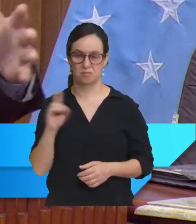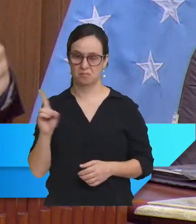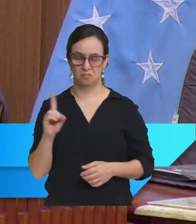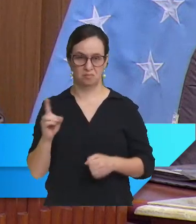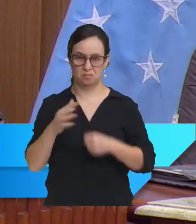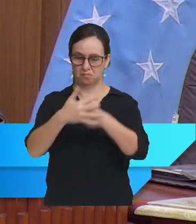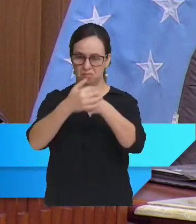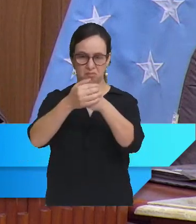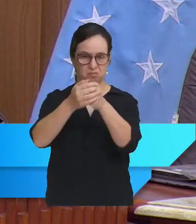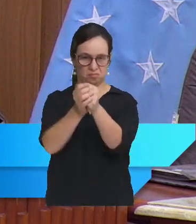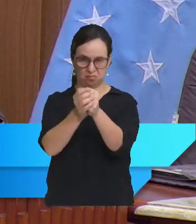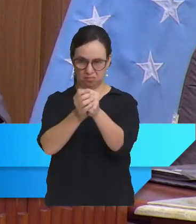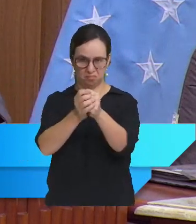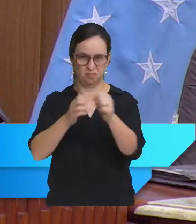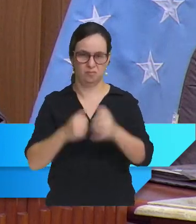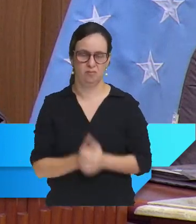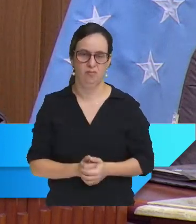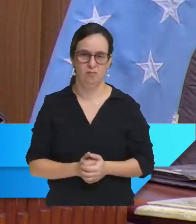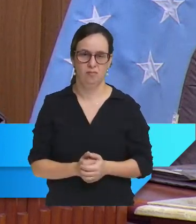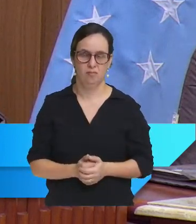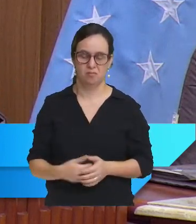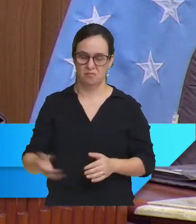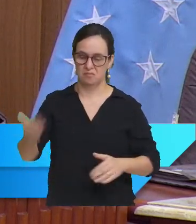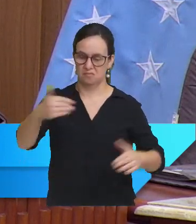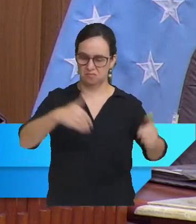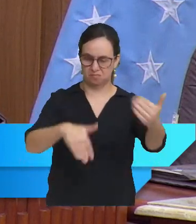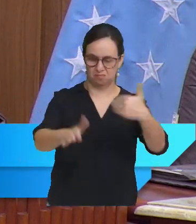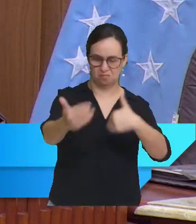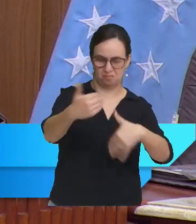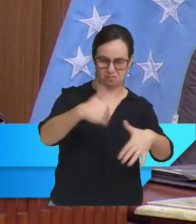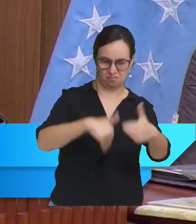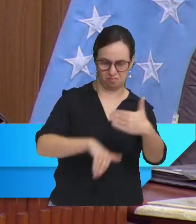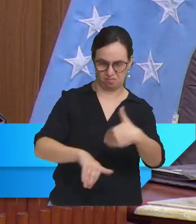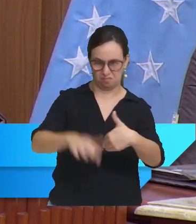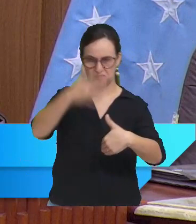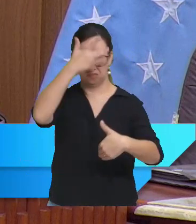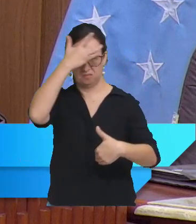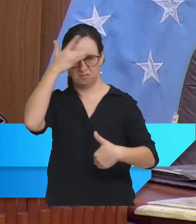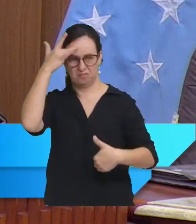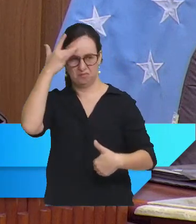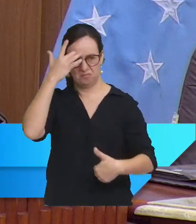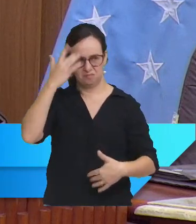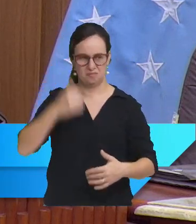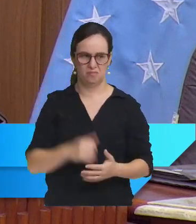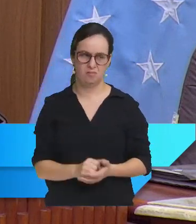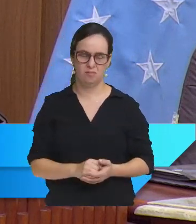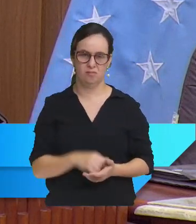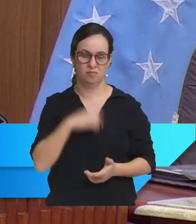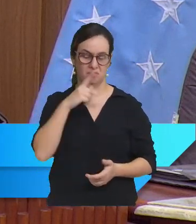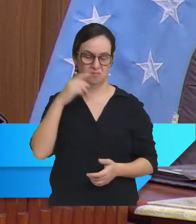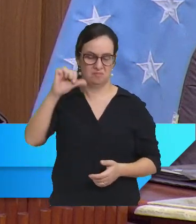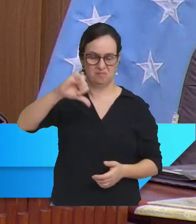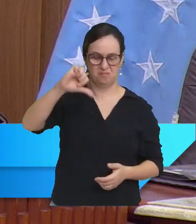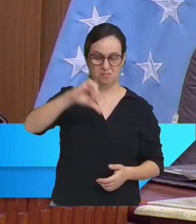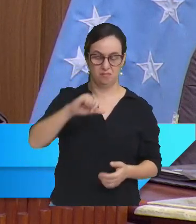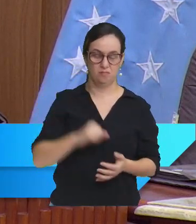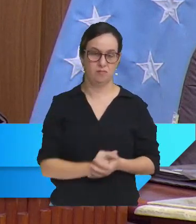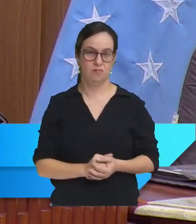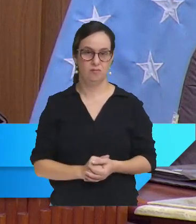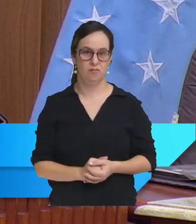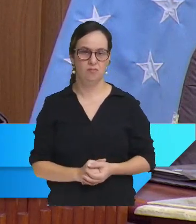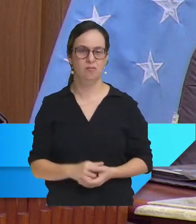essa sessão aqui de comissionados para nos vociferar, para nos maldizer, sendo que, na verdade, a